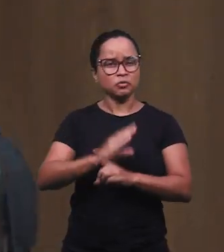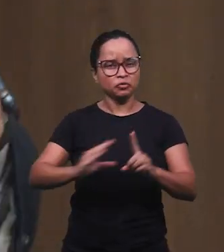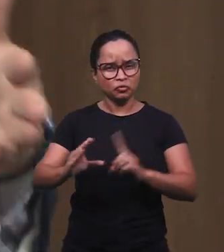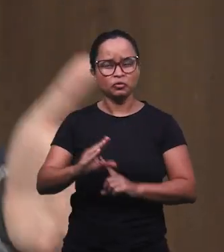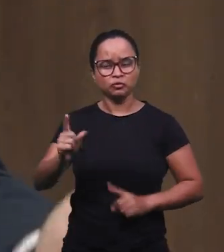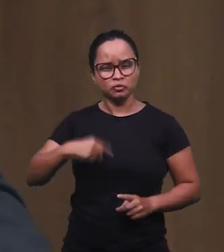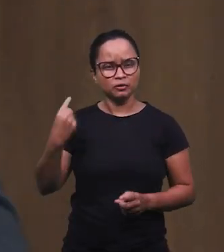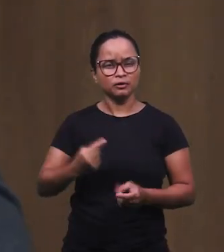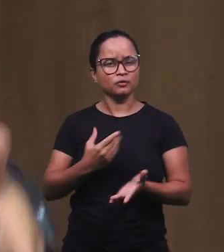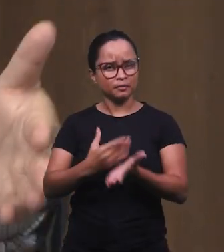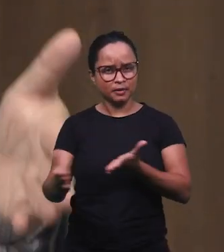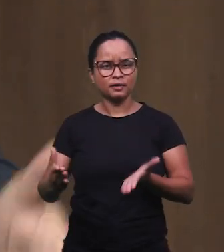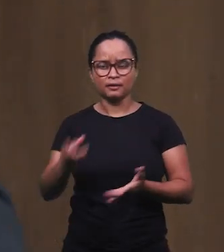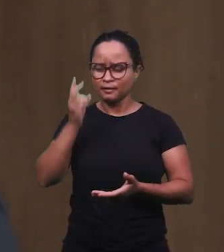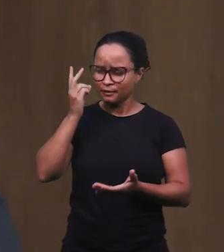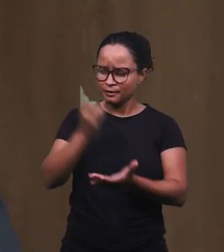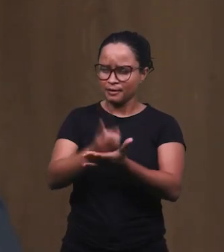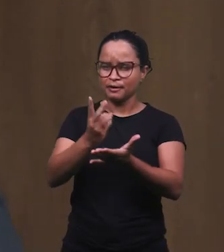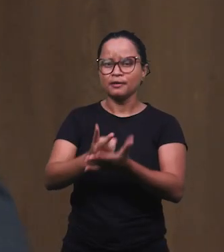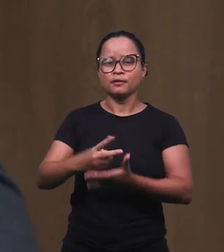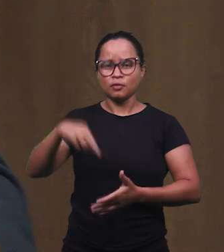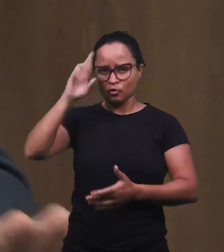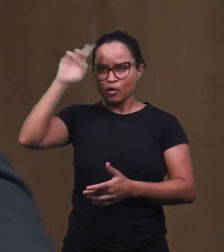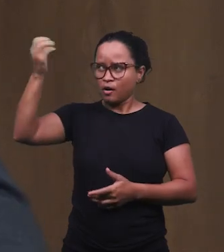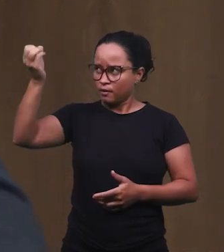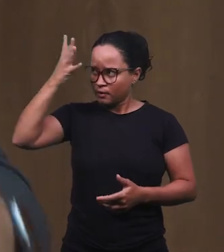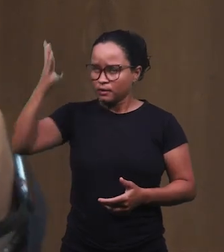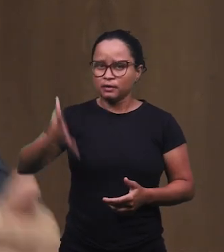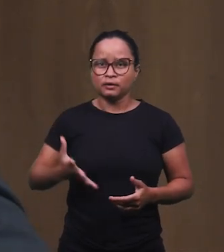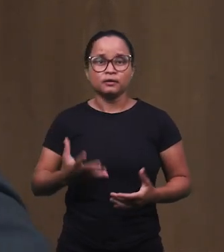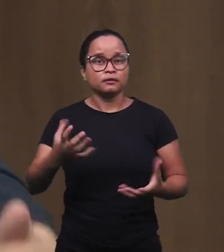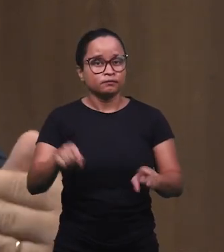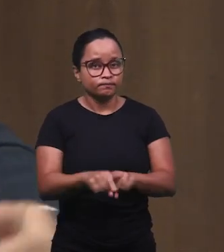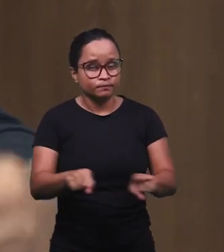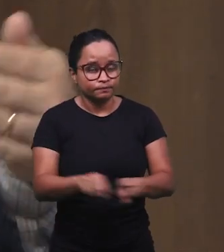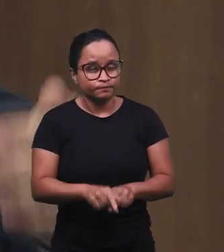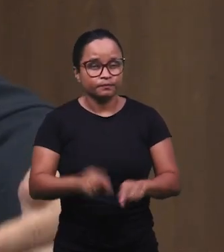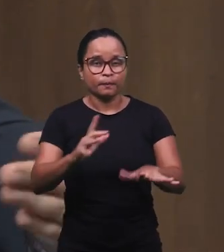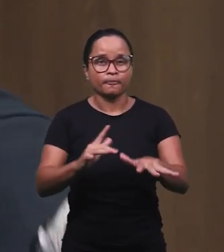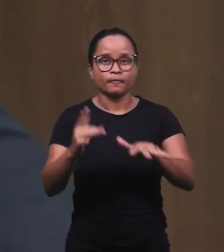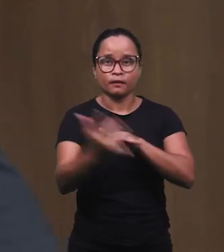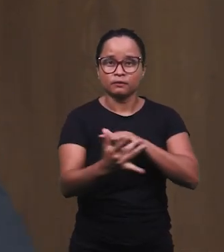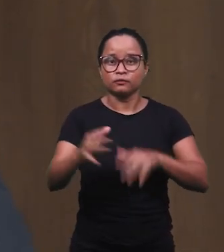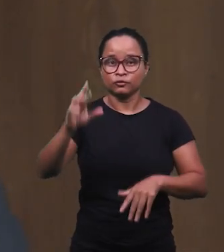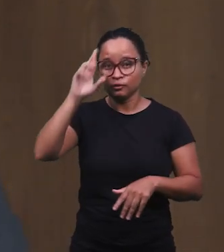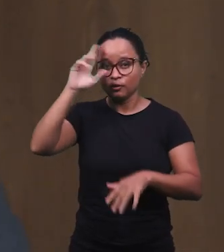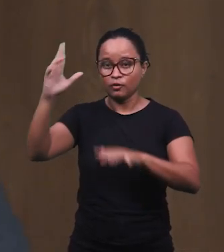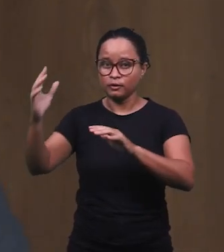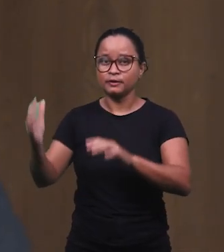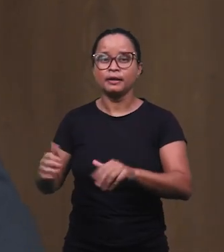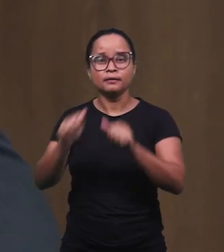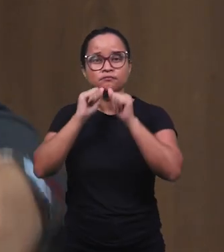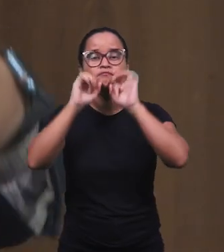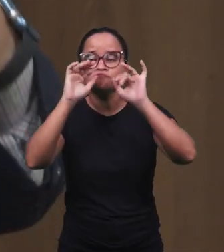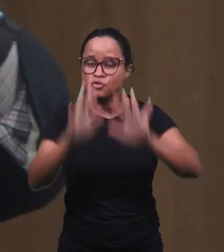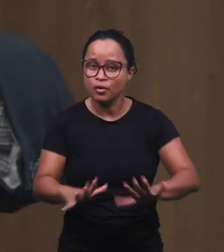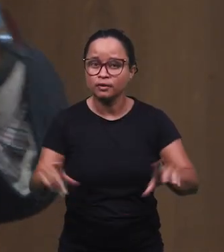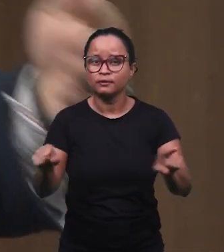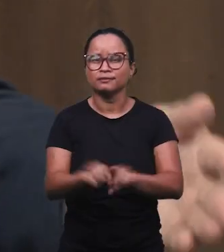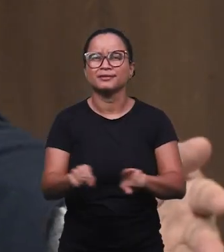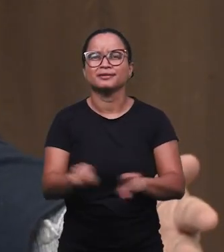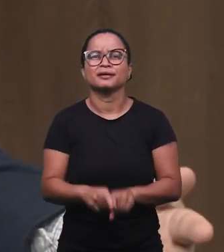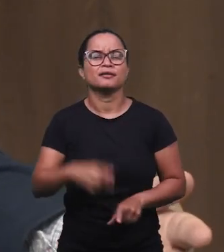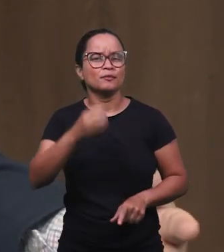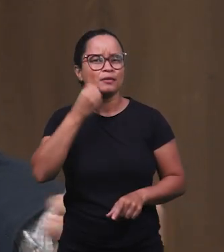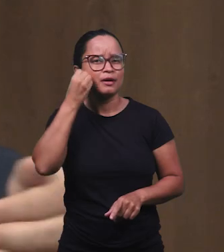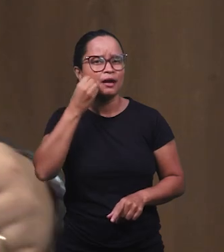nosso culto desde o início, sempre direcionado pelo Senhor. E da mesma forma, nas redes sociais, o Senhor tem nos honrado com isso. O Senhor tem várias